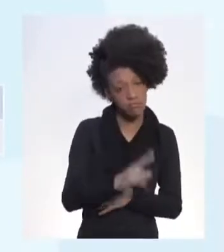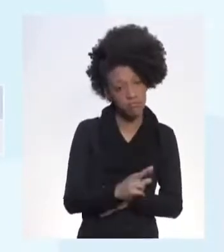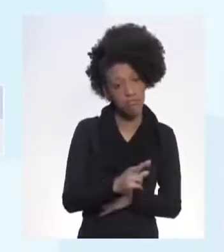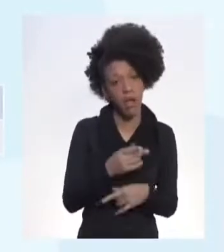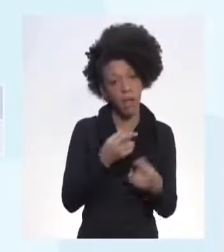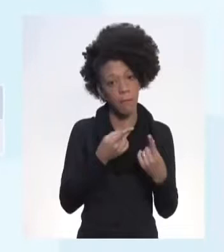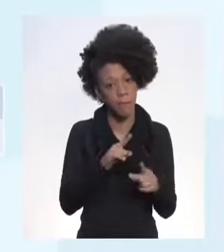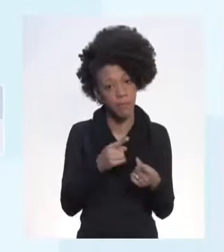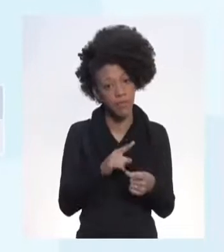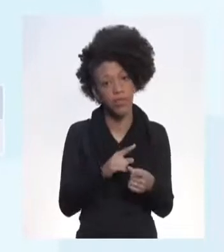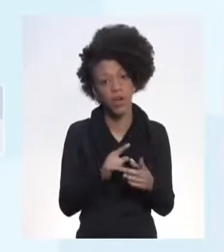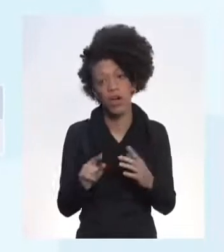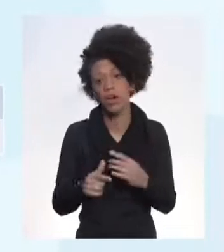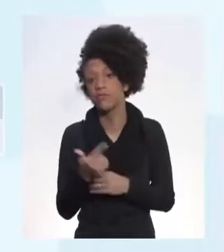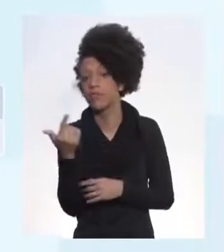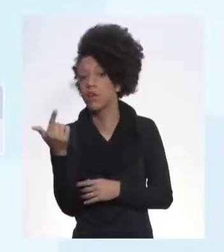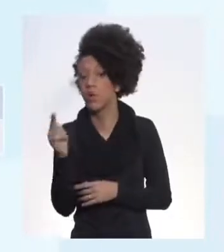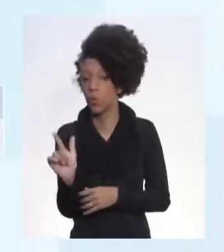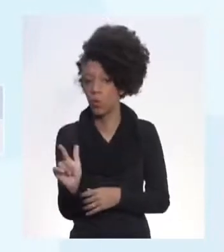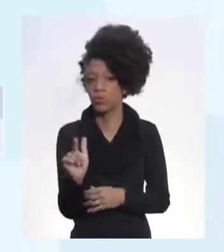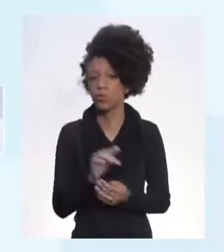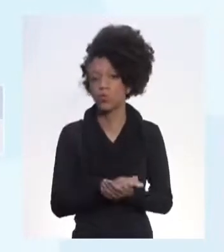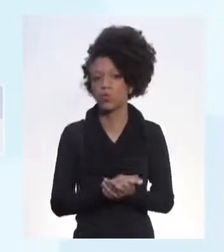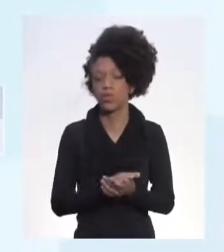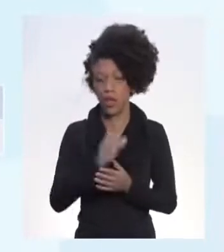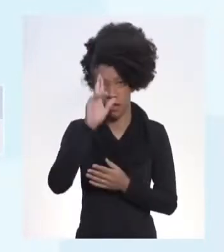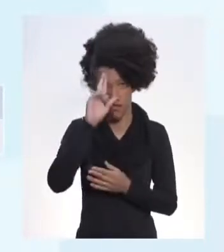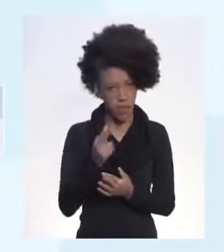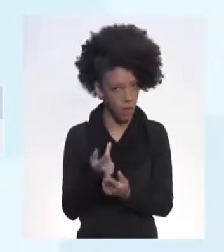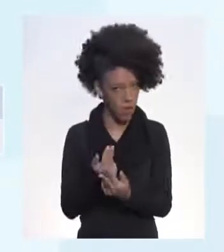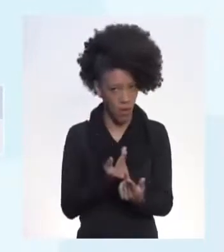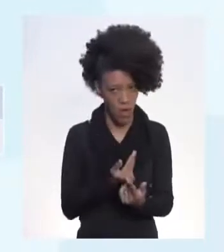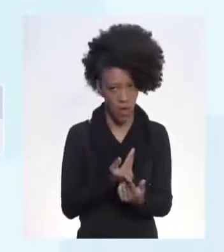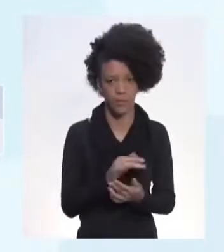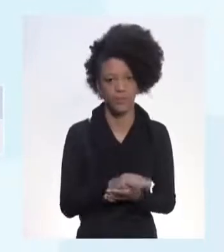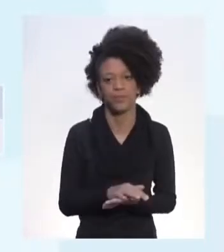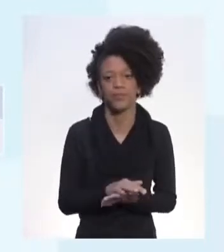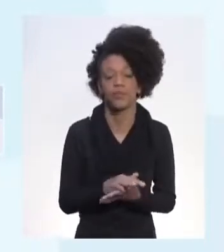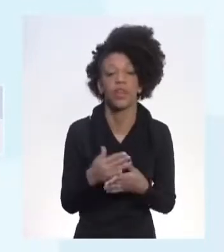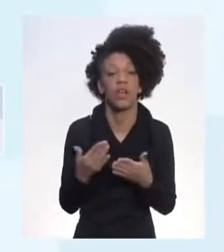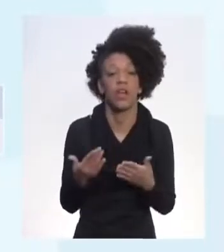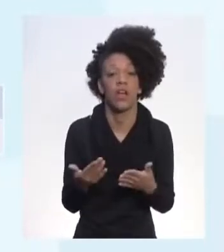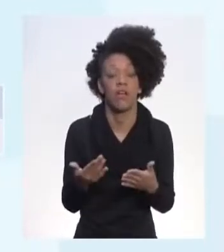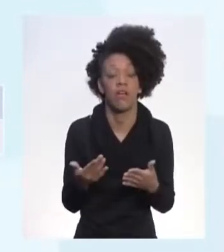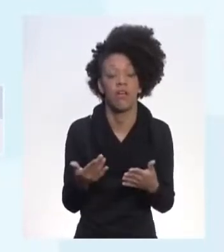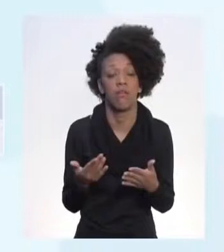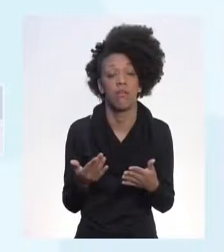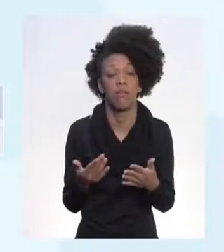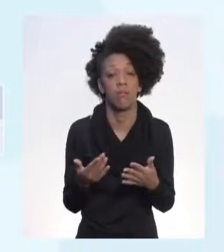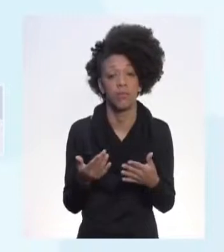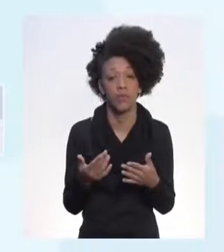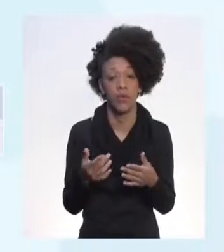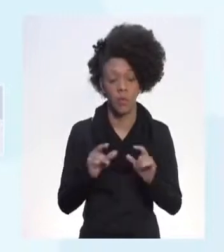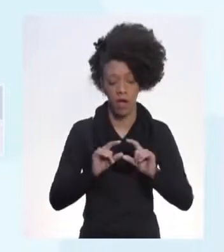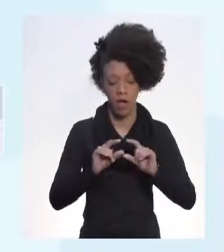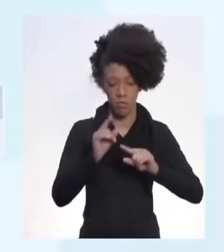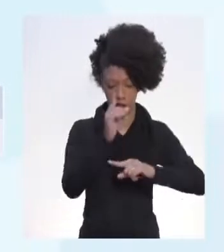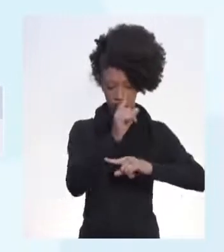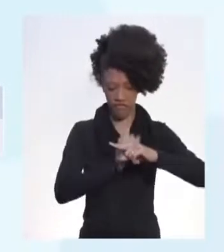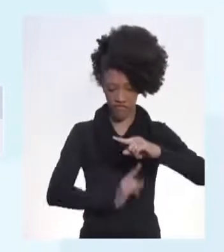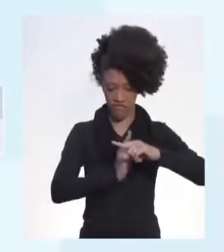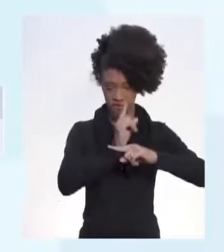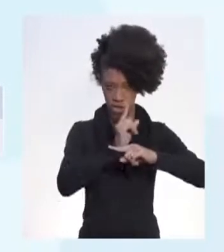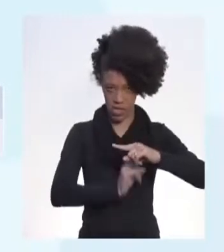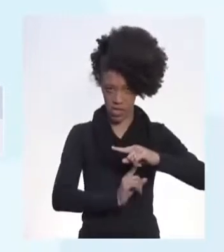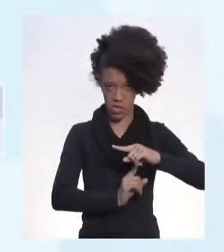provoca a da outra na mesma razão, ou seja, na mesma fração, digamos assim, no